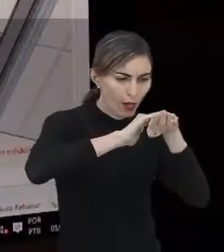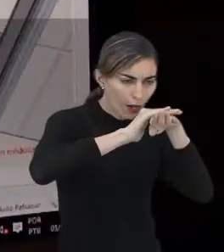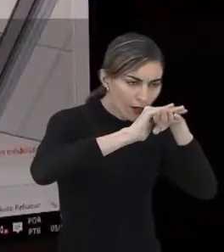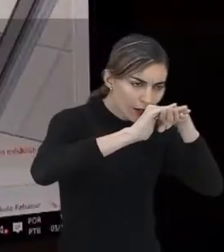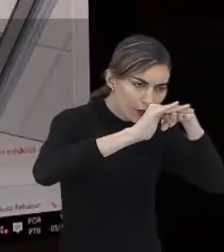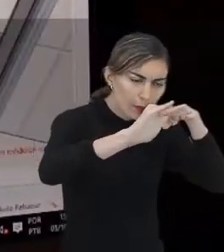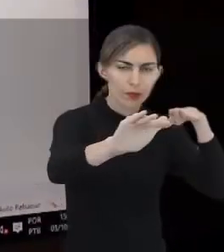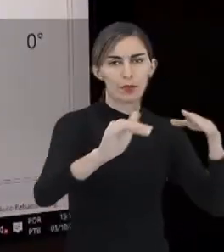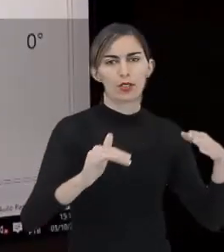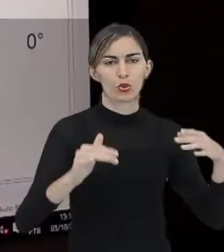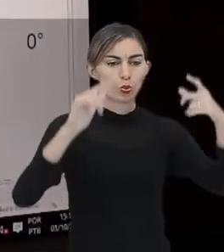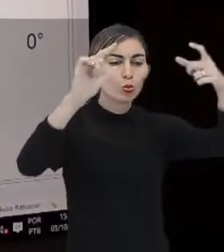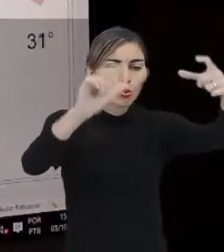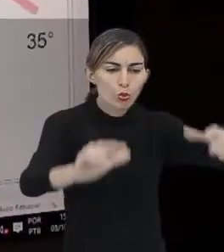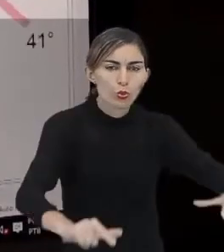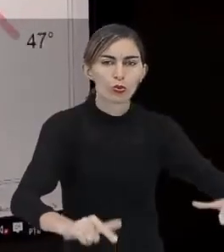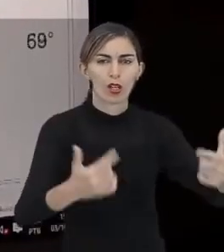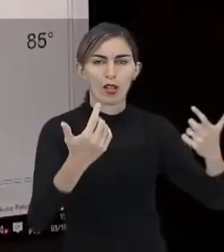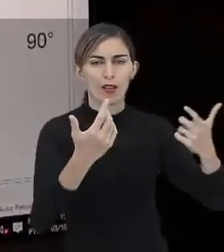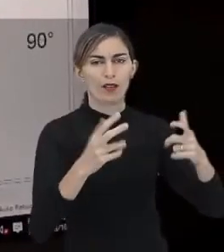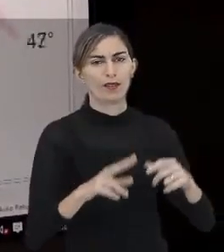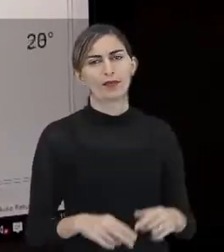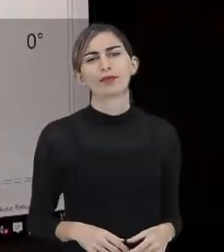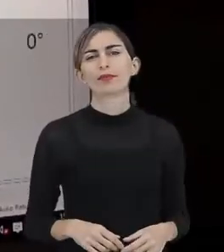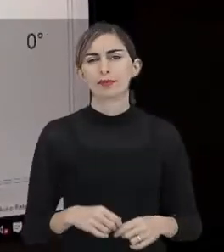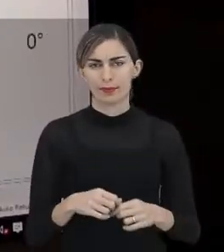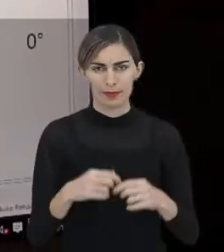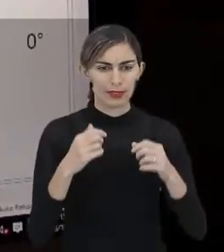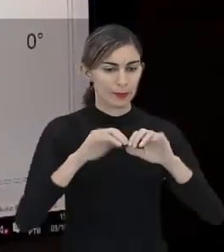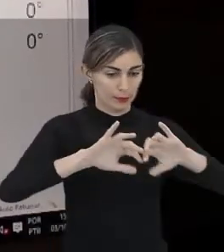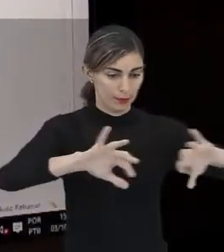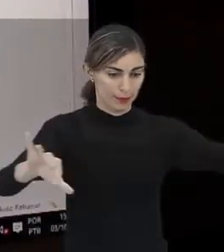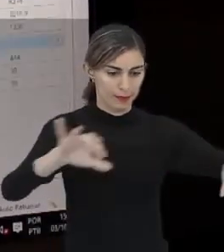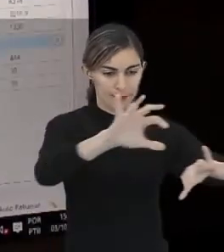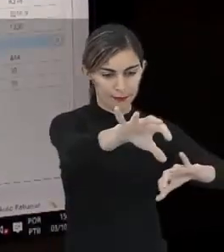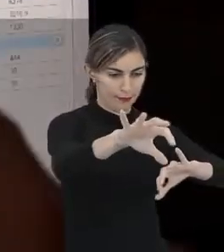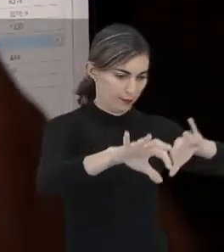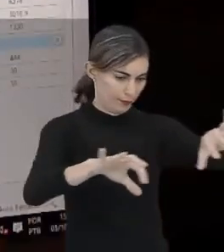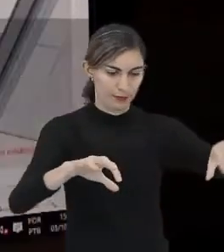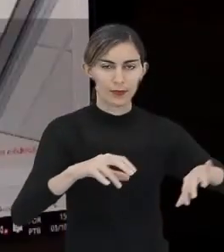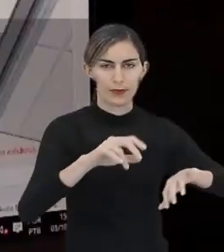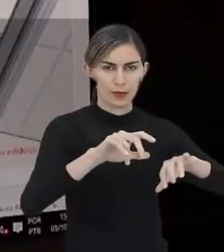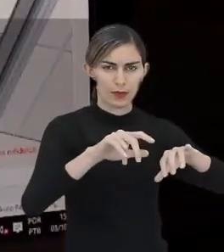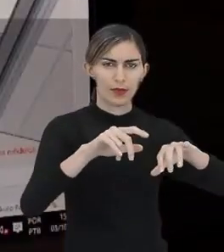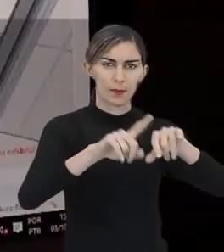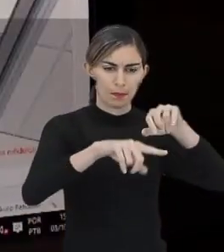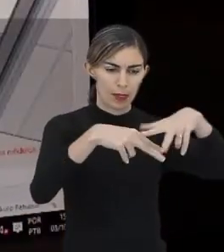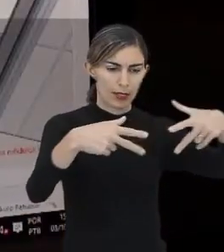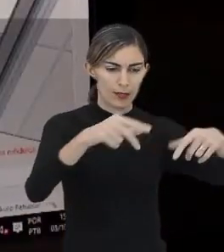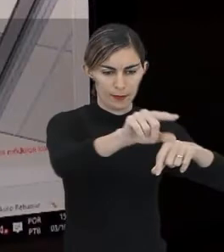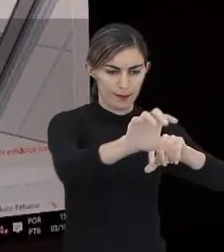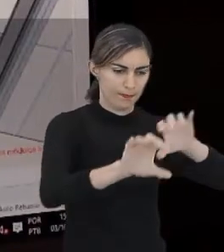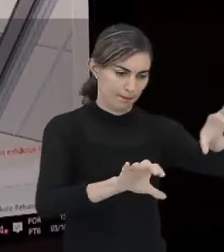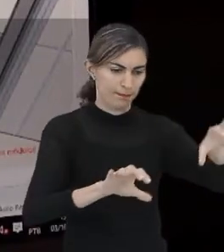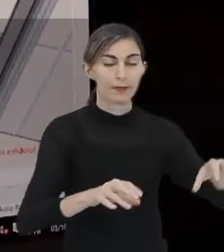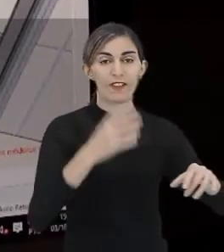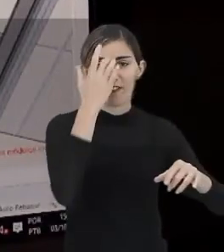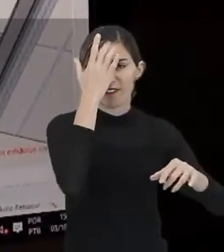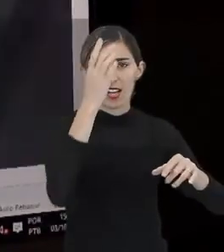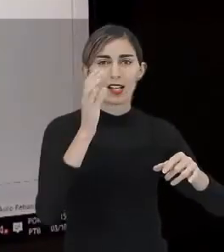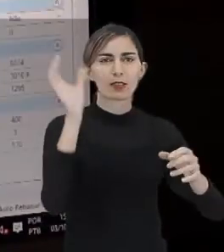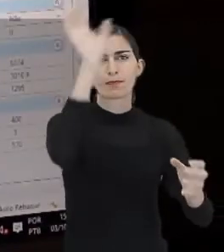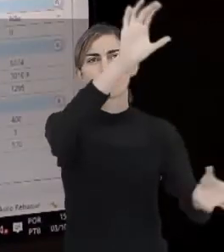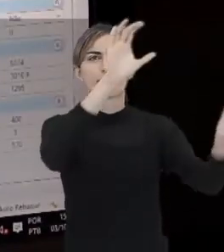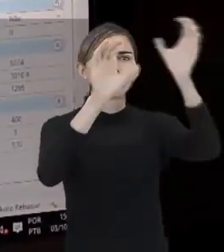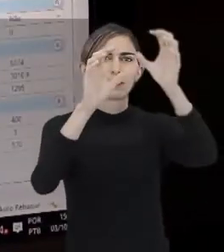acabamento e o ambiente onde vai ser instalado, que isso é importante, porque é separar todas essas peças para o processo final e facilitar na hora da